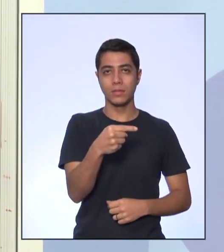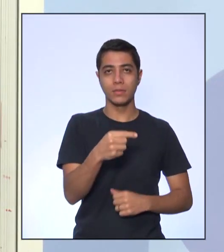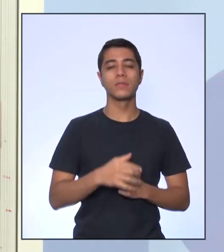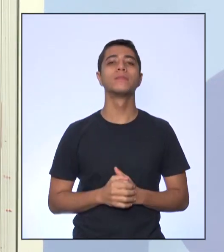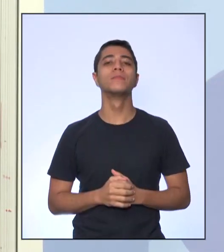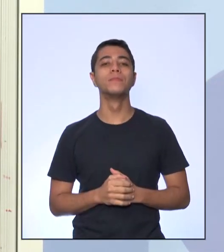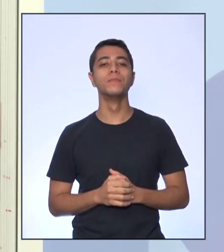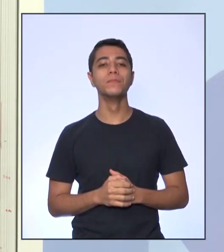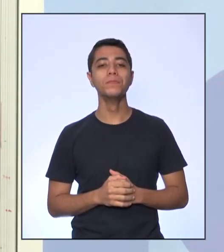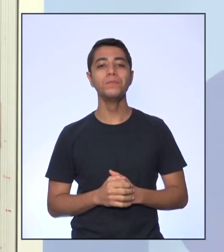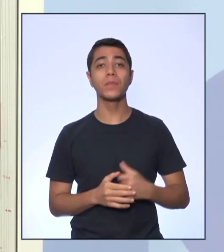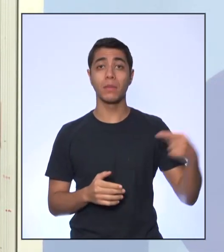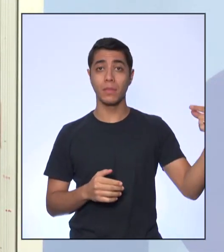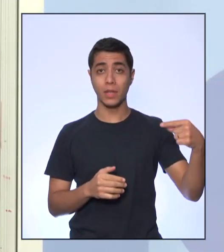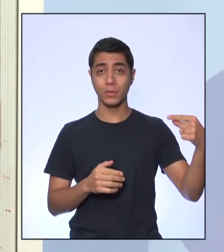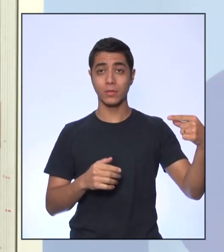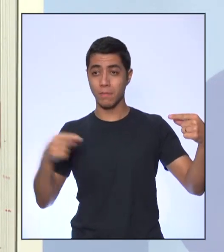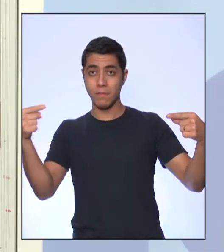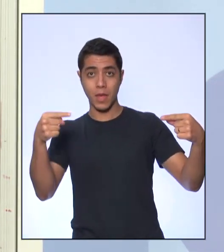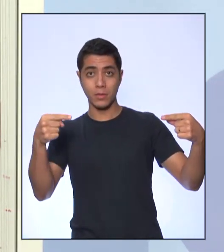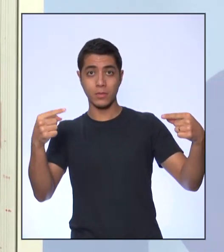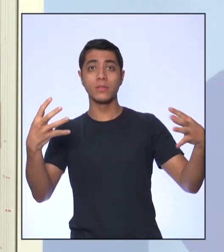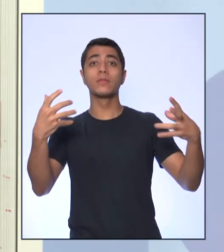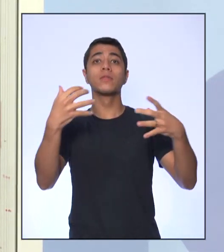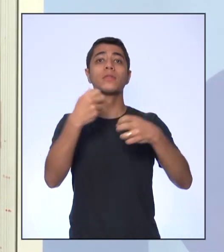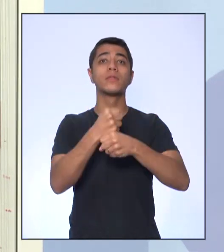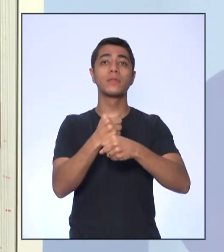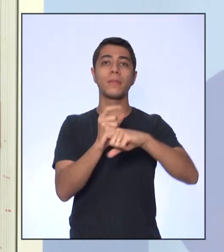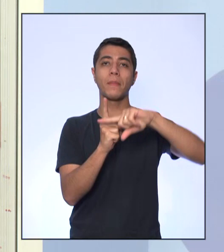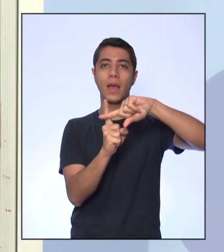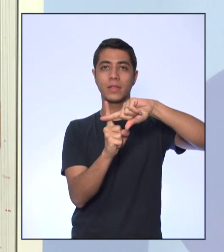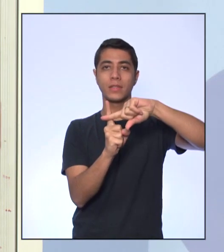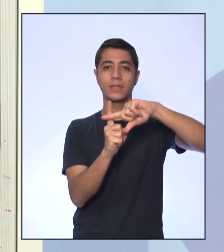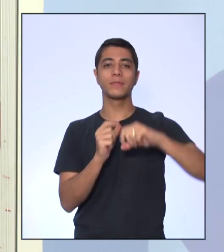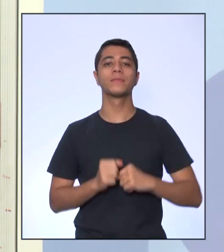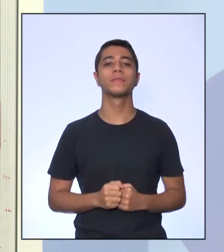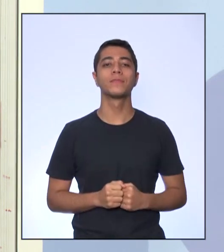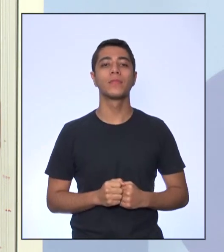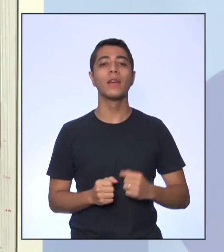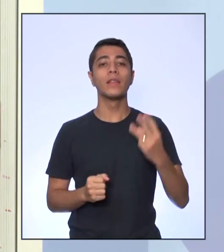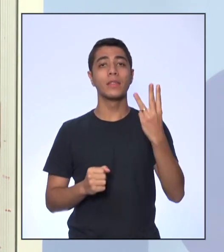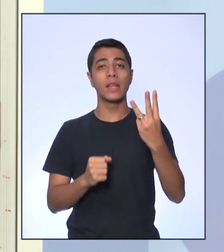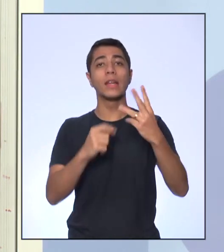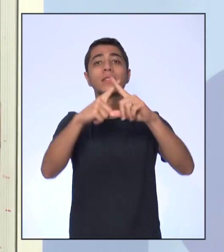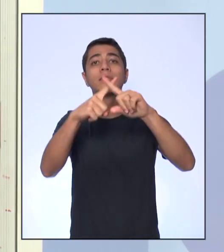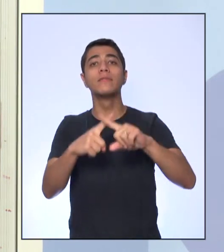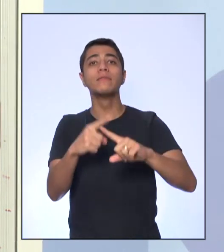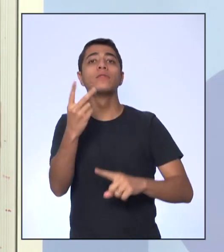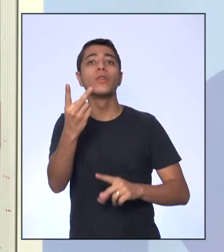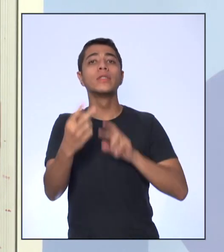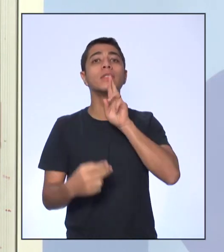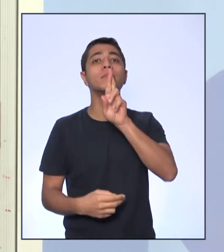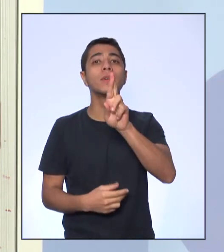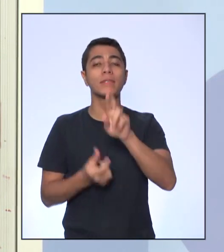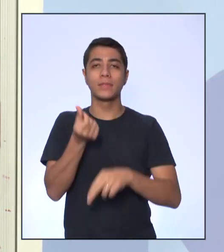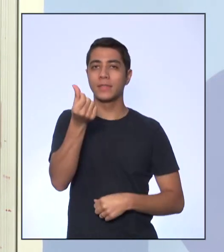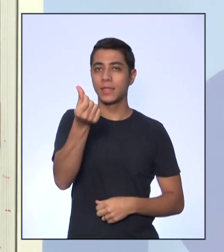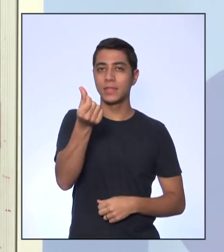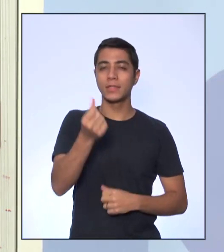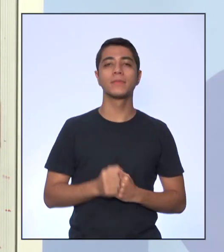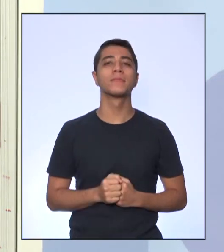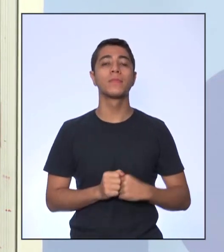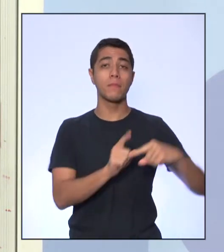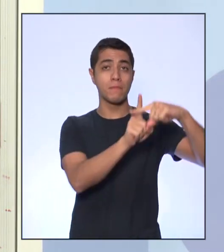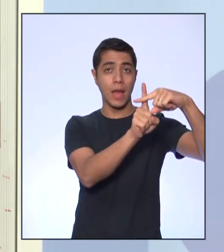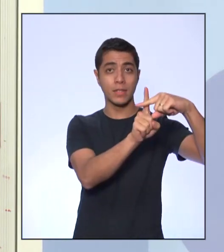3 vezes 2 dá 6. Beleza. Regra de sinal de novo aqui, ó. Mais com mais aqui,